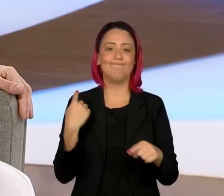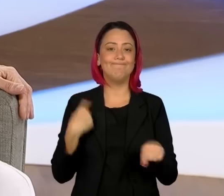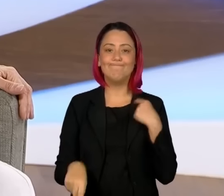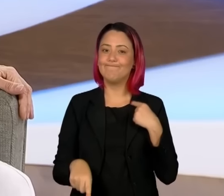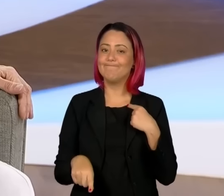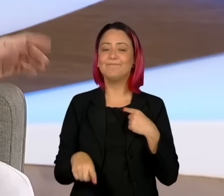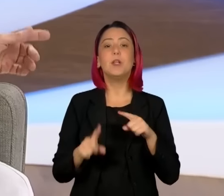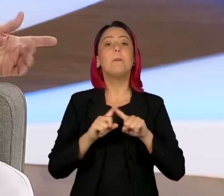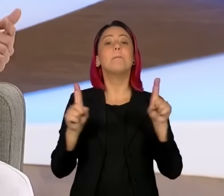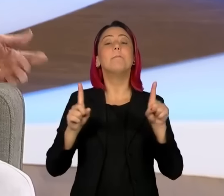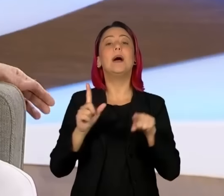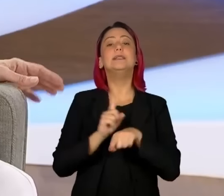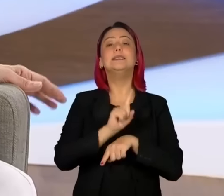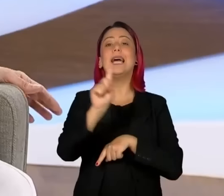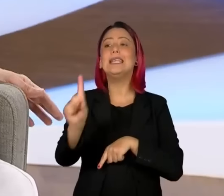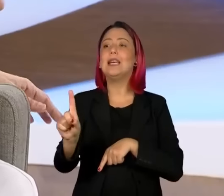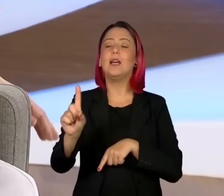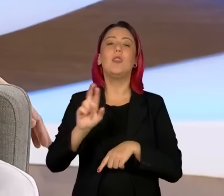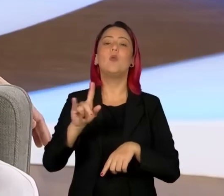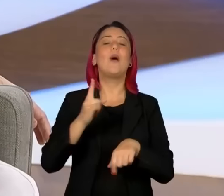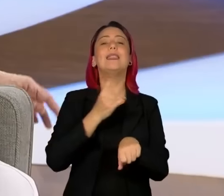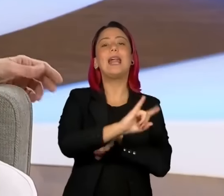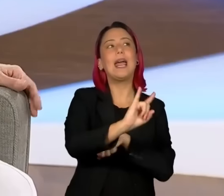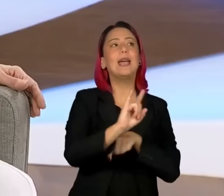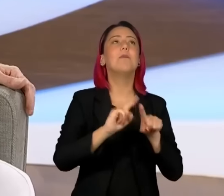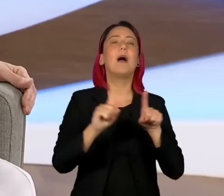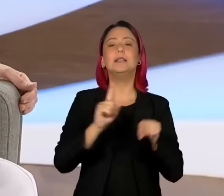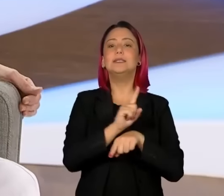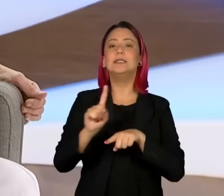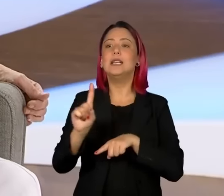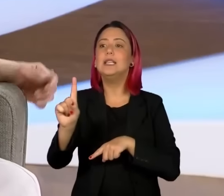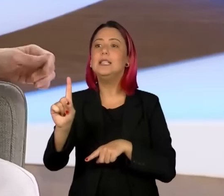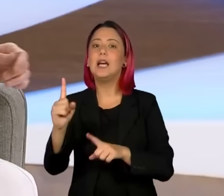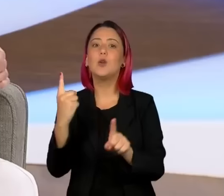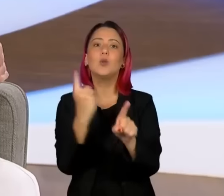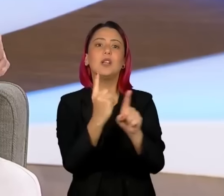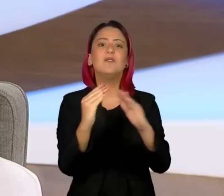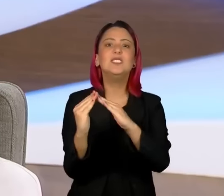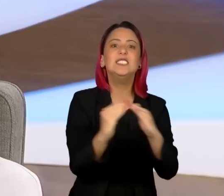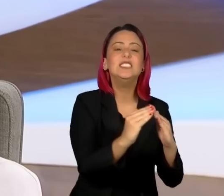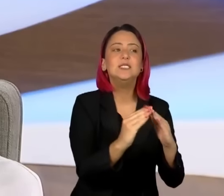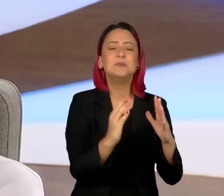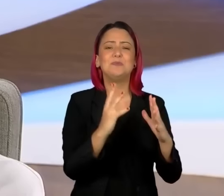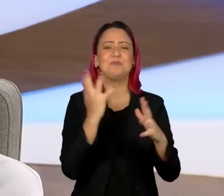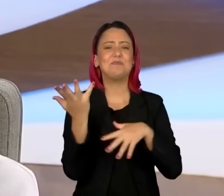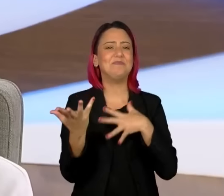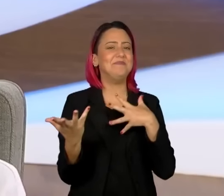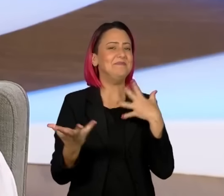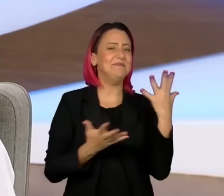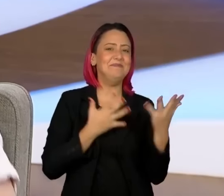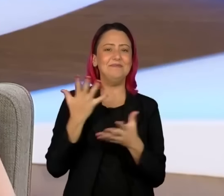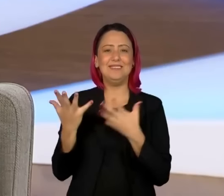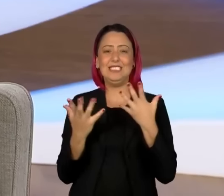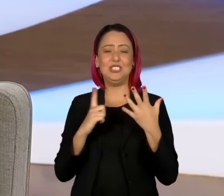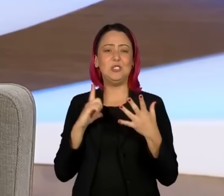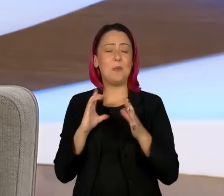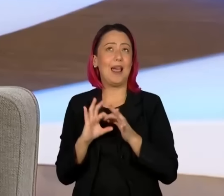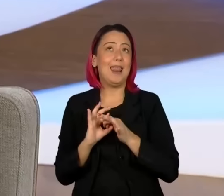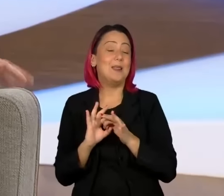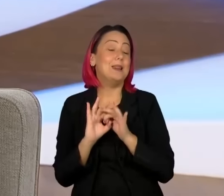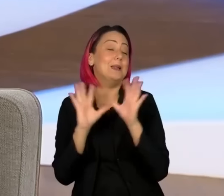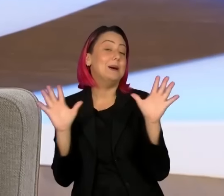namorar ia trair Não era nem trair não tinha essa coisa eles iam encontrar o vizinho era coisas de uma liberdade